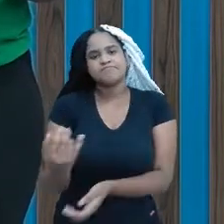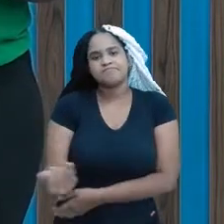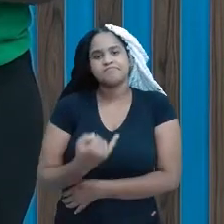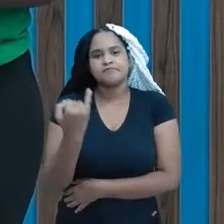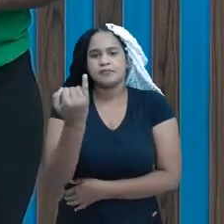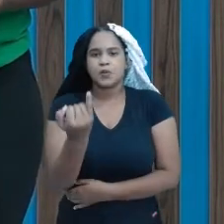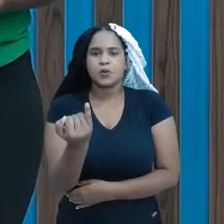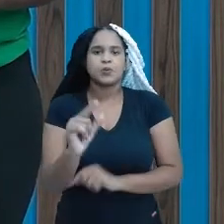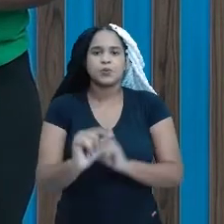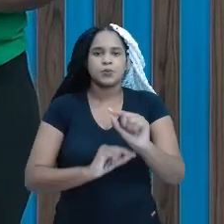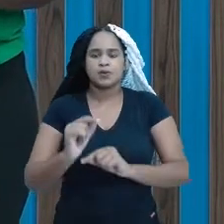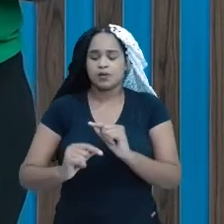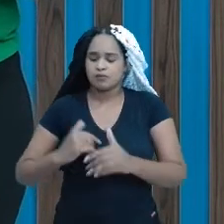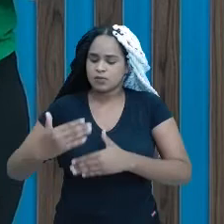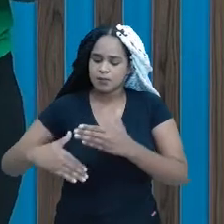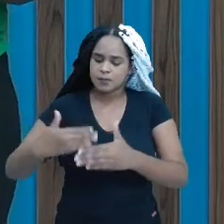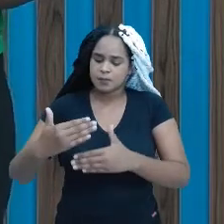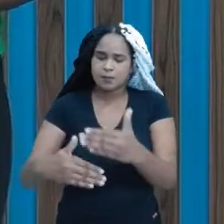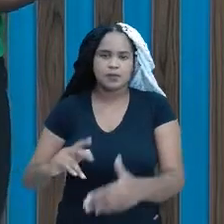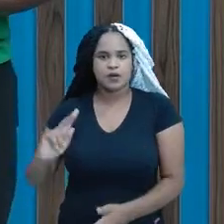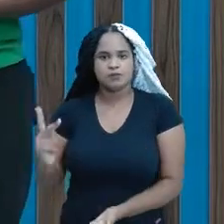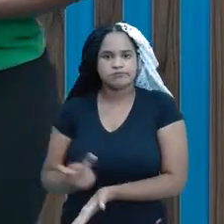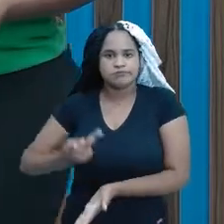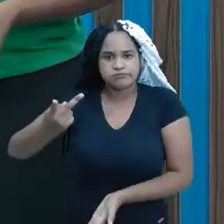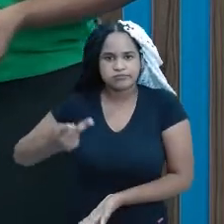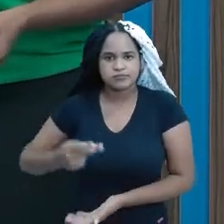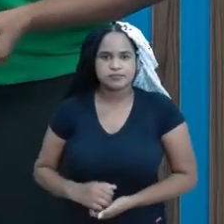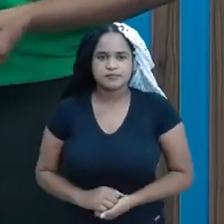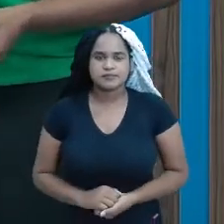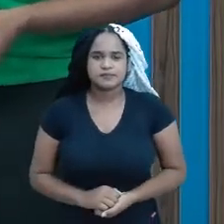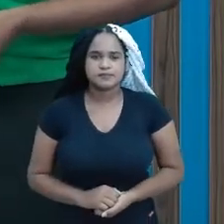importante para que esse processo aconteça.